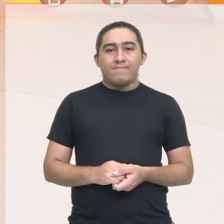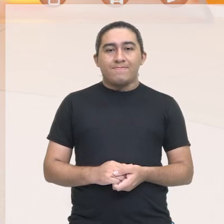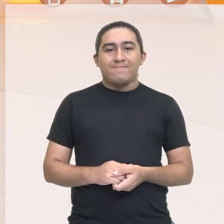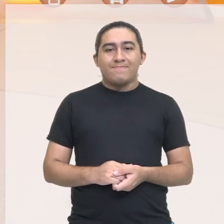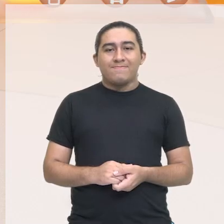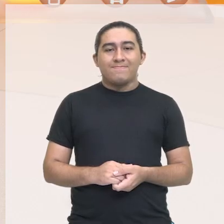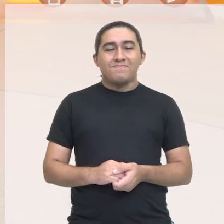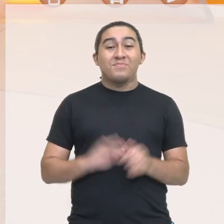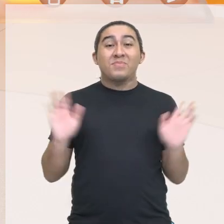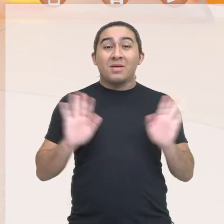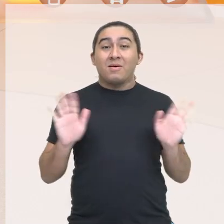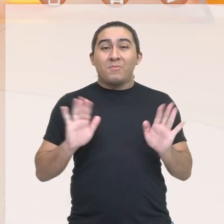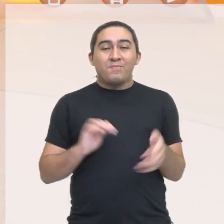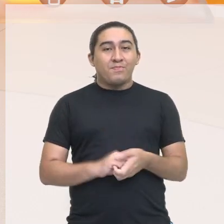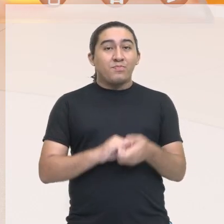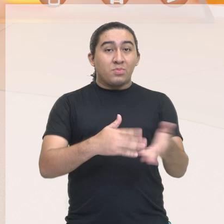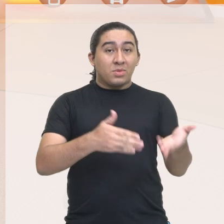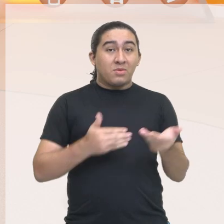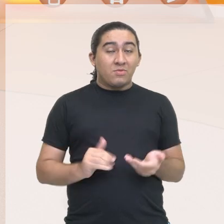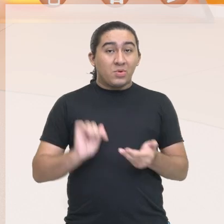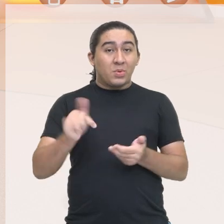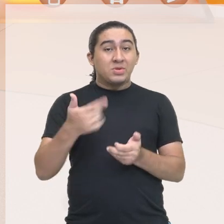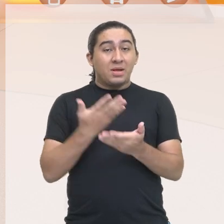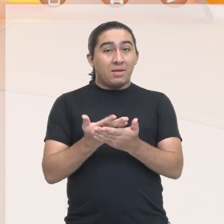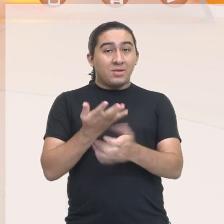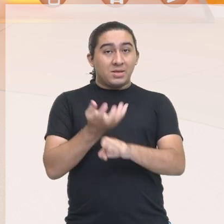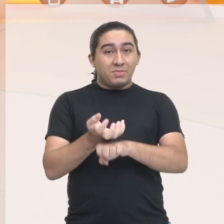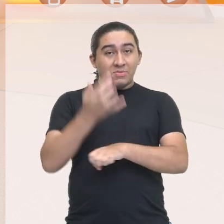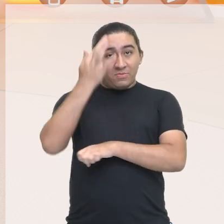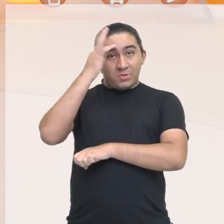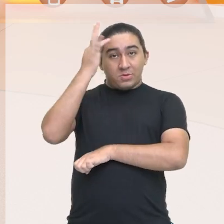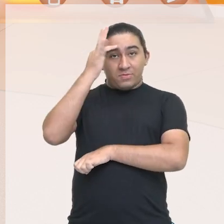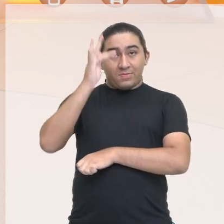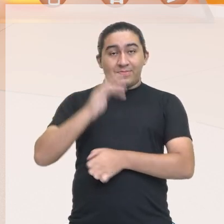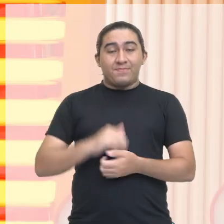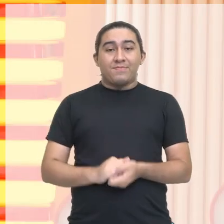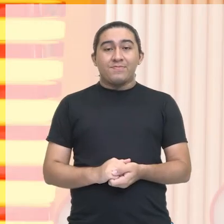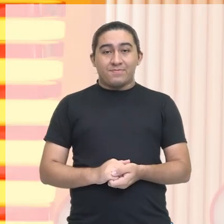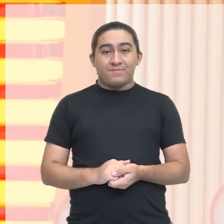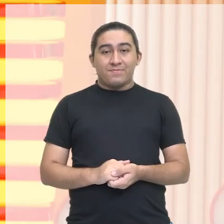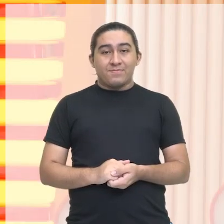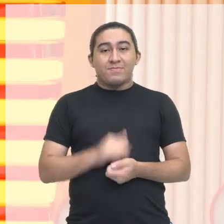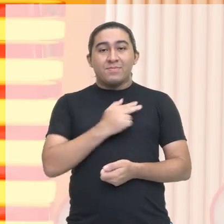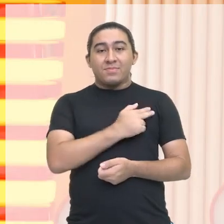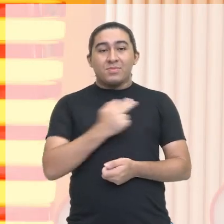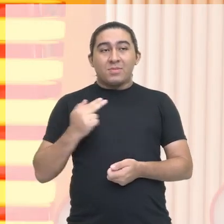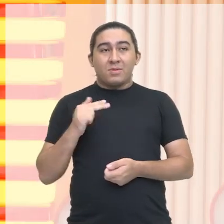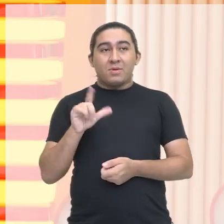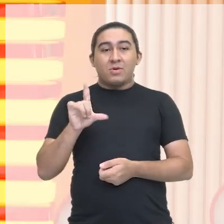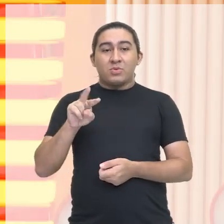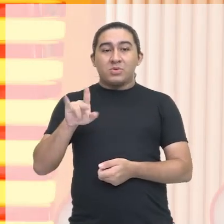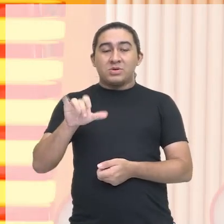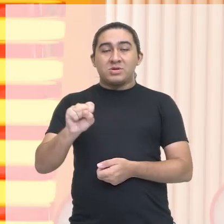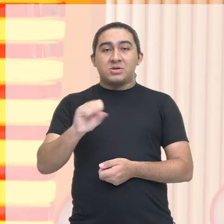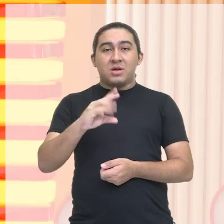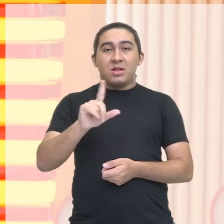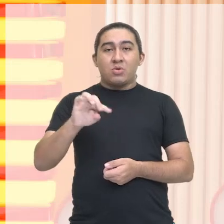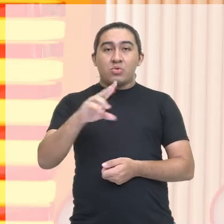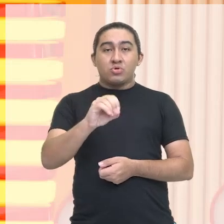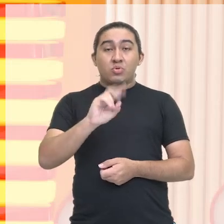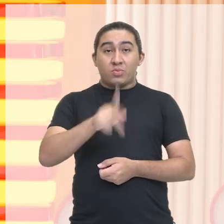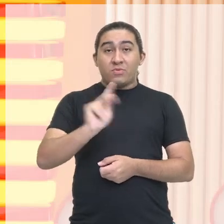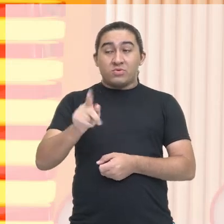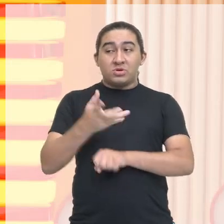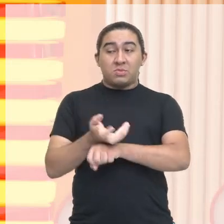Olá pessoal, sejam bem-vindos aqui a mais uma aula de filosofia. Eu sou o professor Luiz Cláudio, professor de filosofia aqui